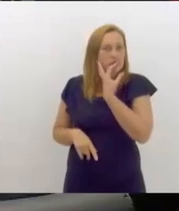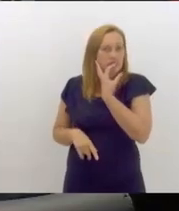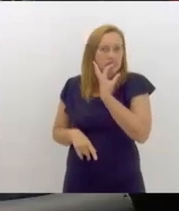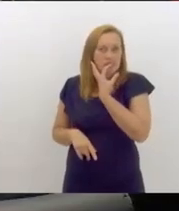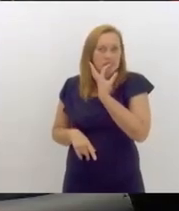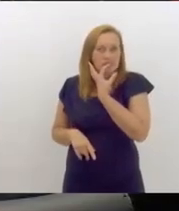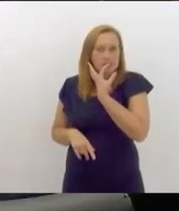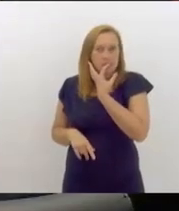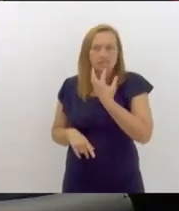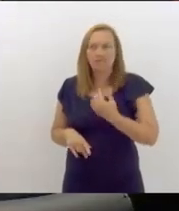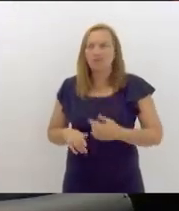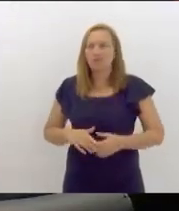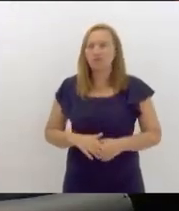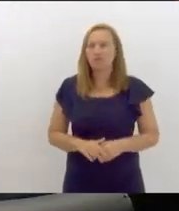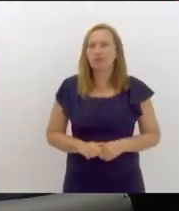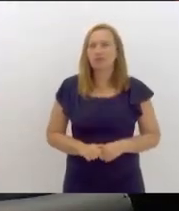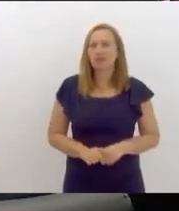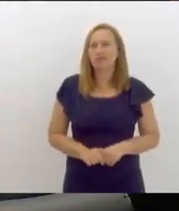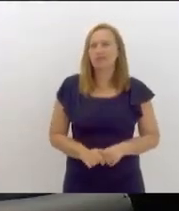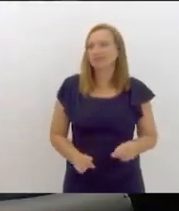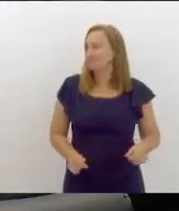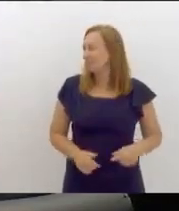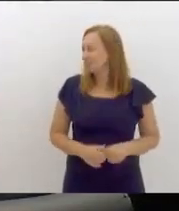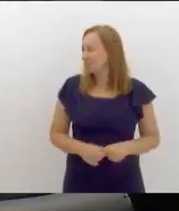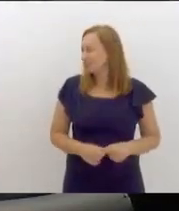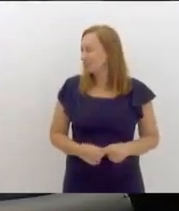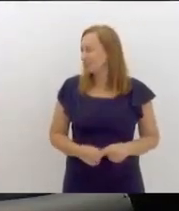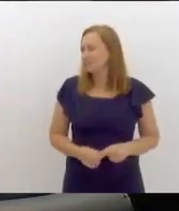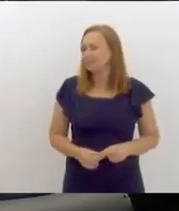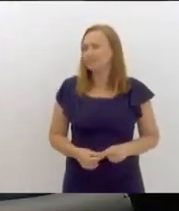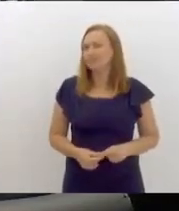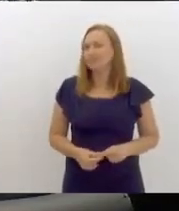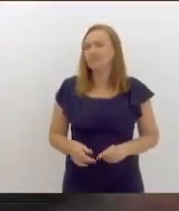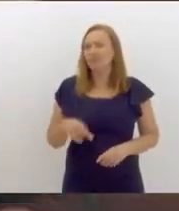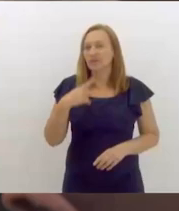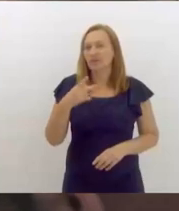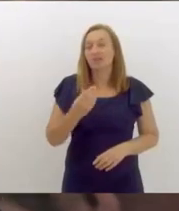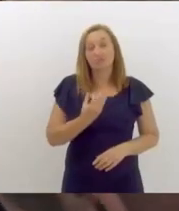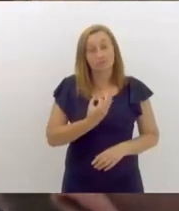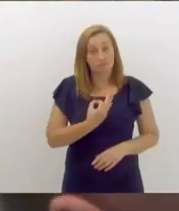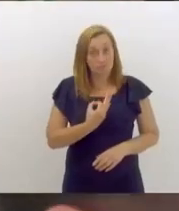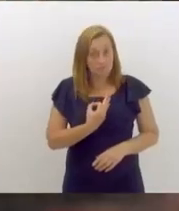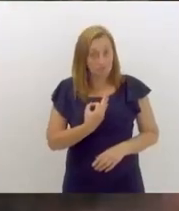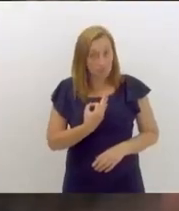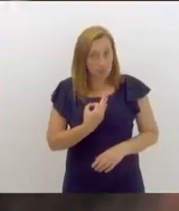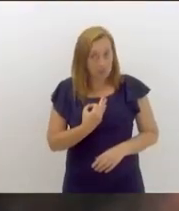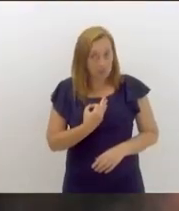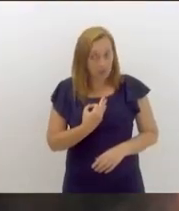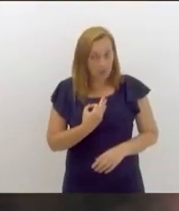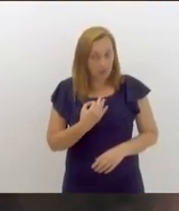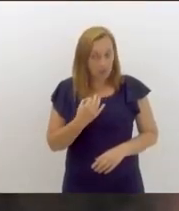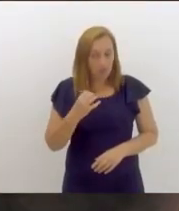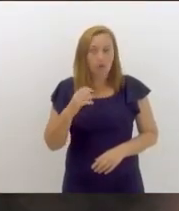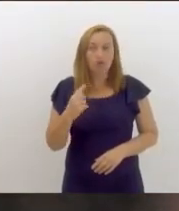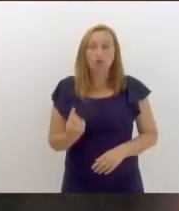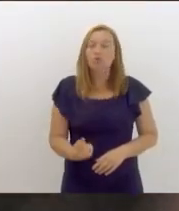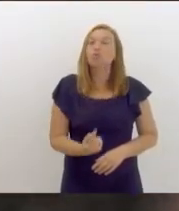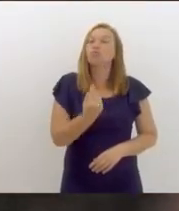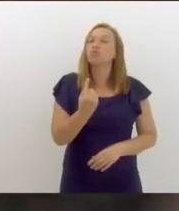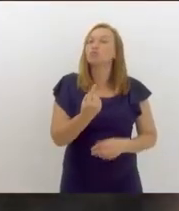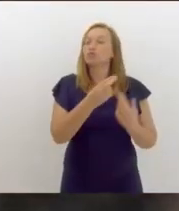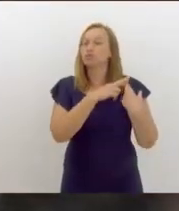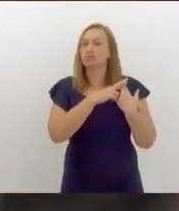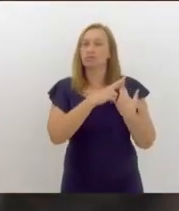que eu tenho esse vestido que medalha devia ser de única e